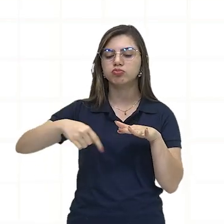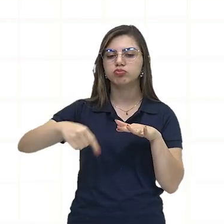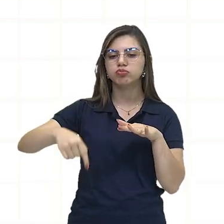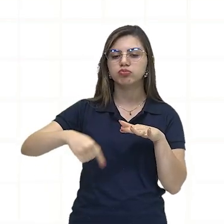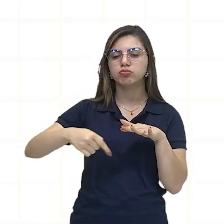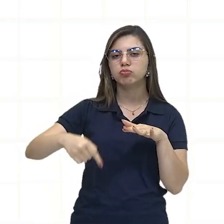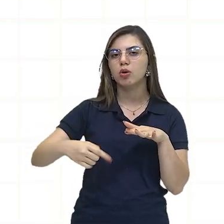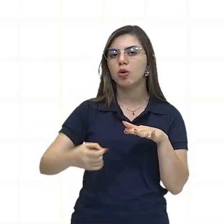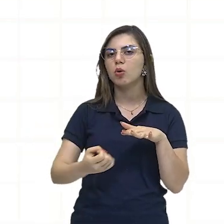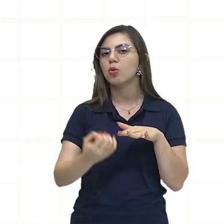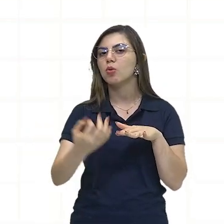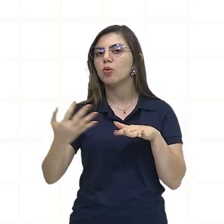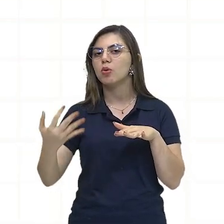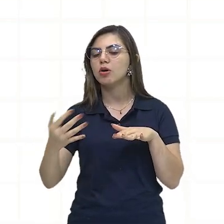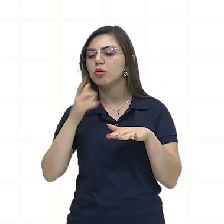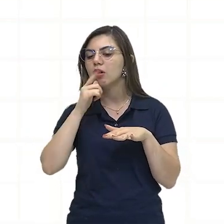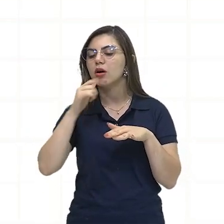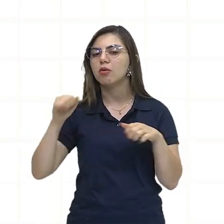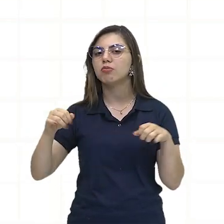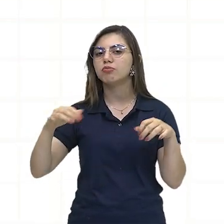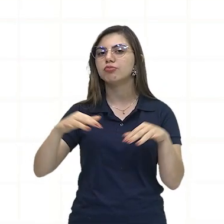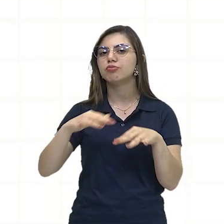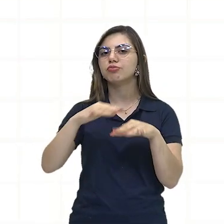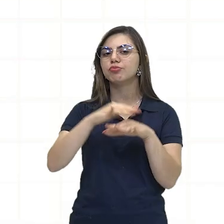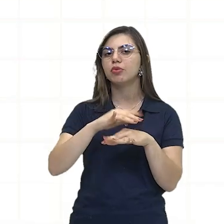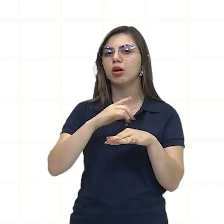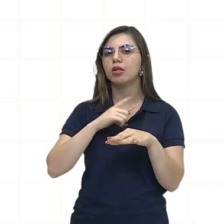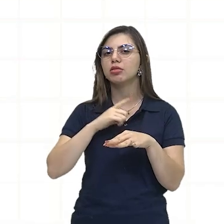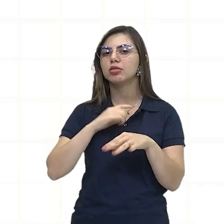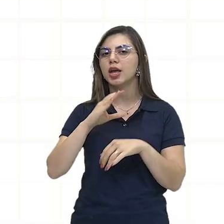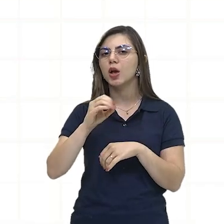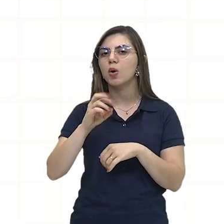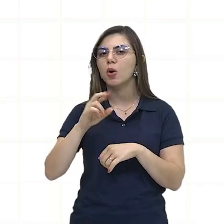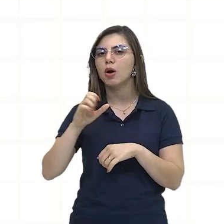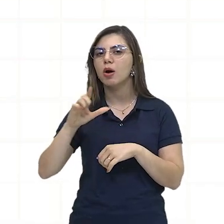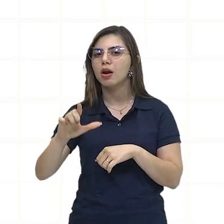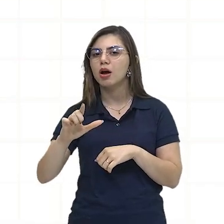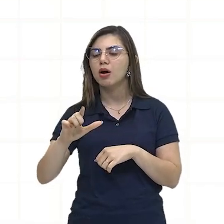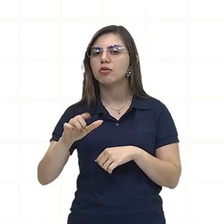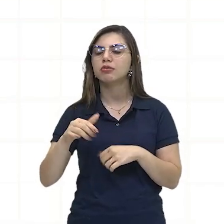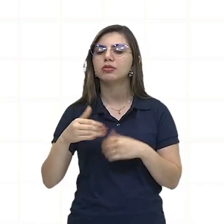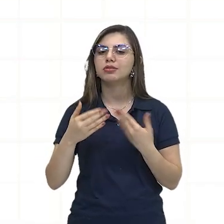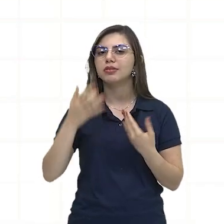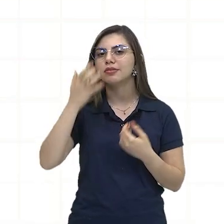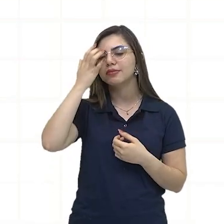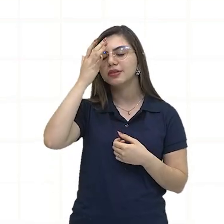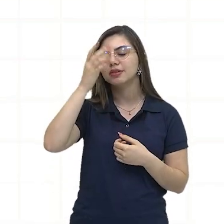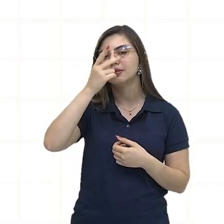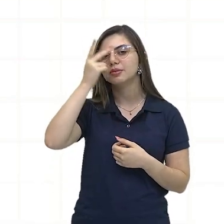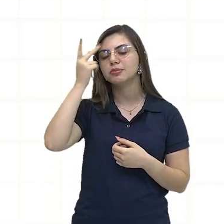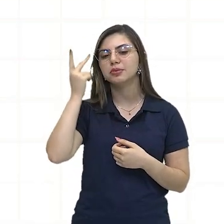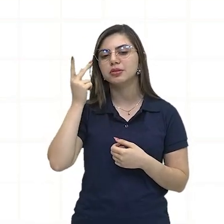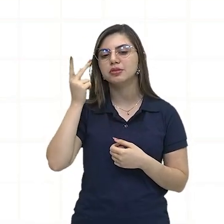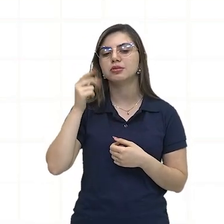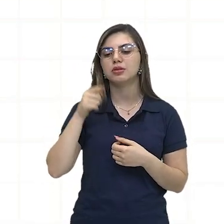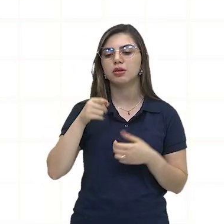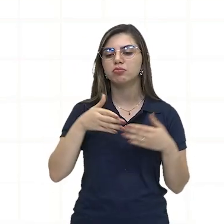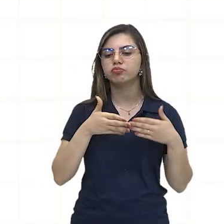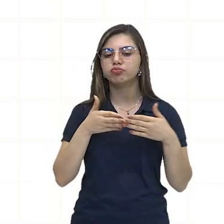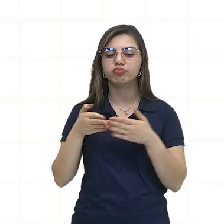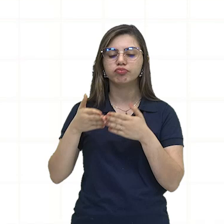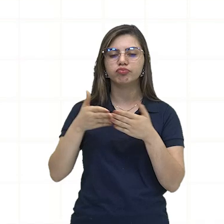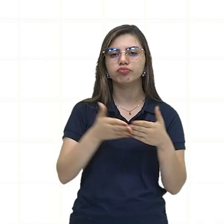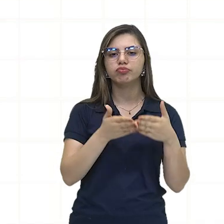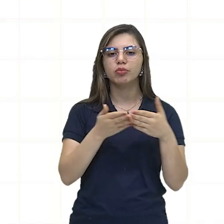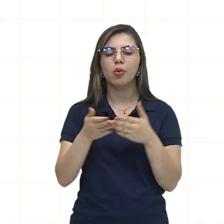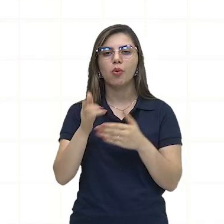do oceano naquele determinado ponto, e isso facilita para quem navega nessas águas, fazendo com